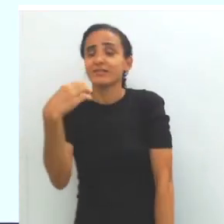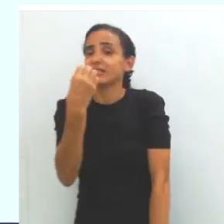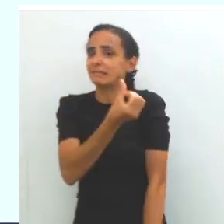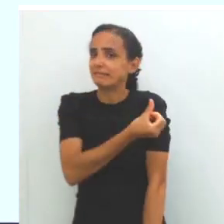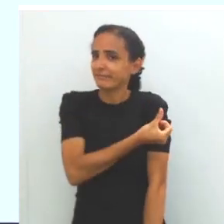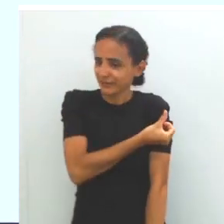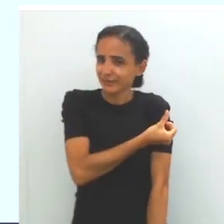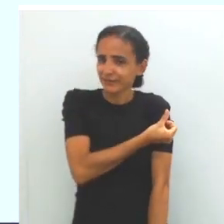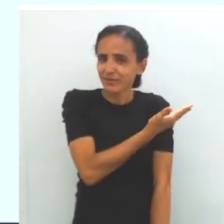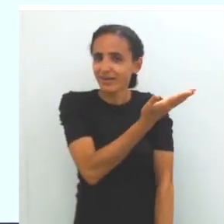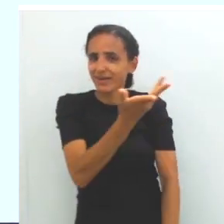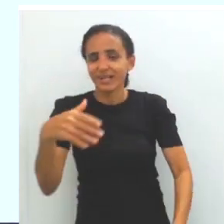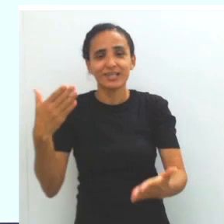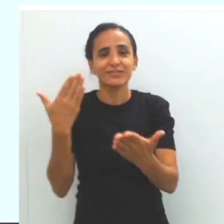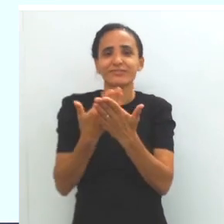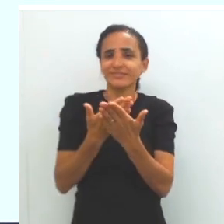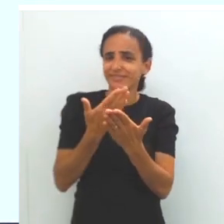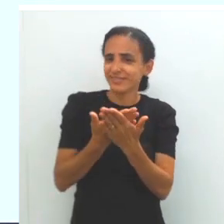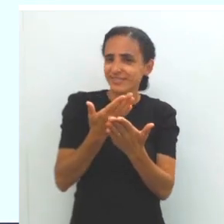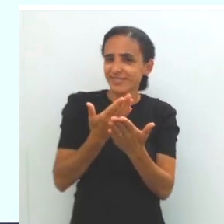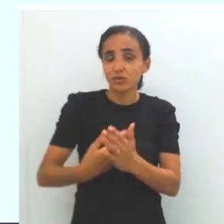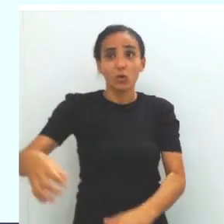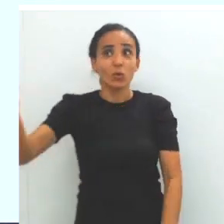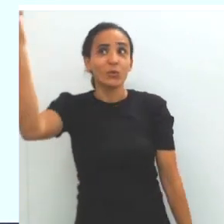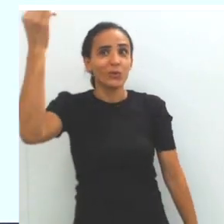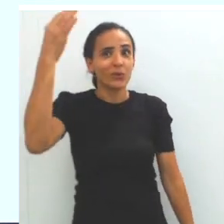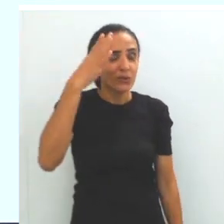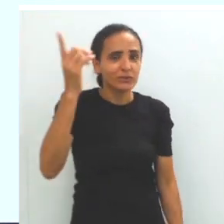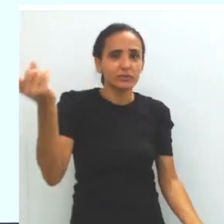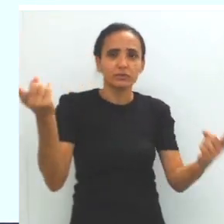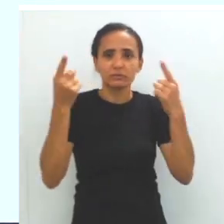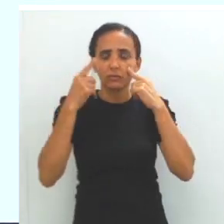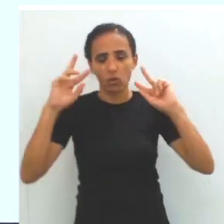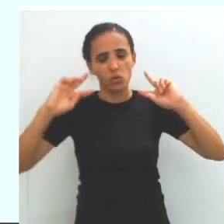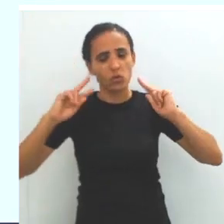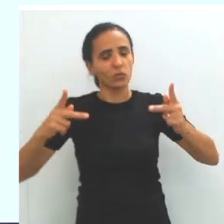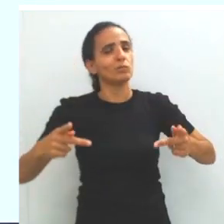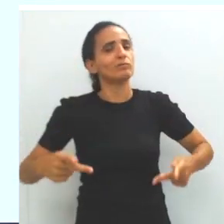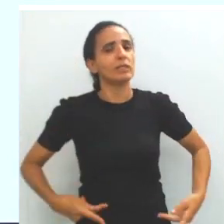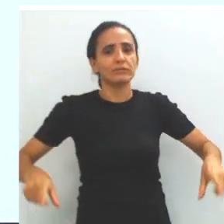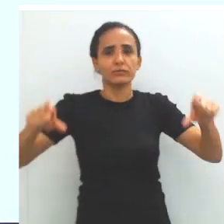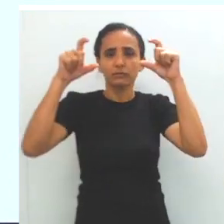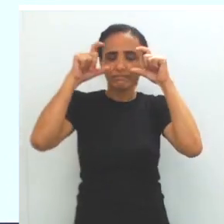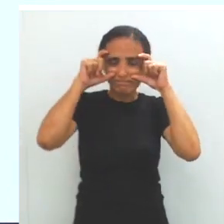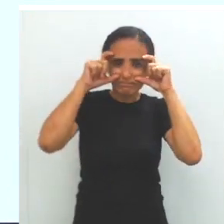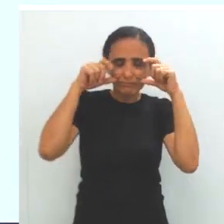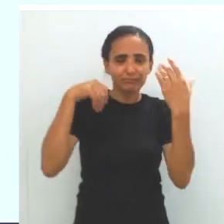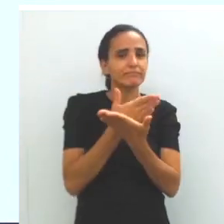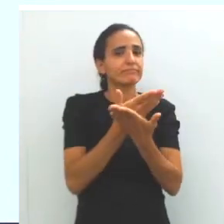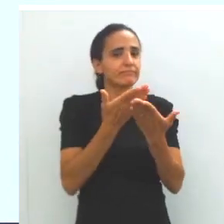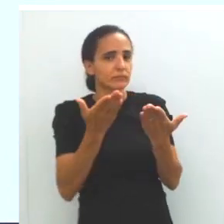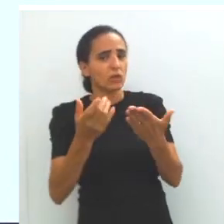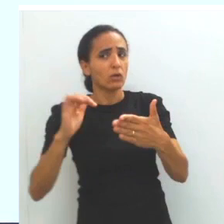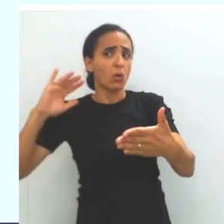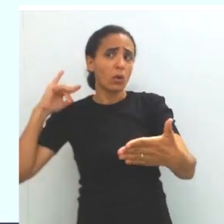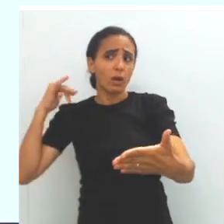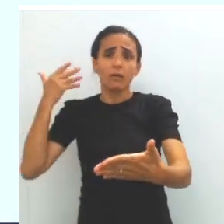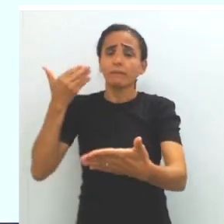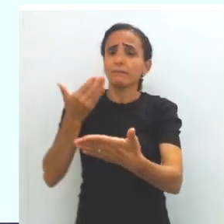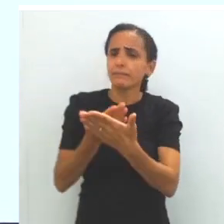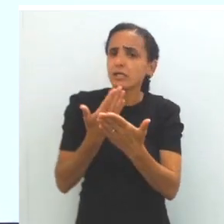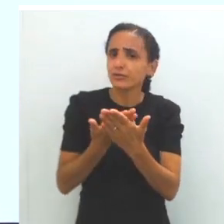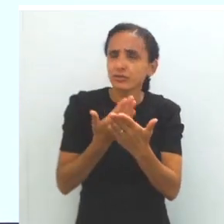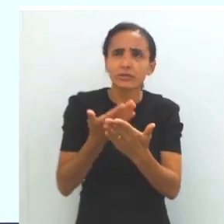Então, sexto ano, a aula de hoje, luz, olho humano e óculos. A gente viu em